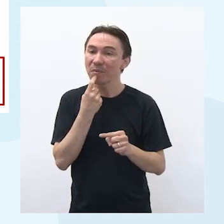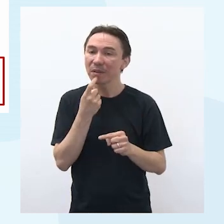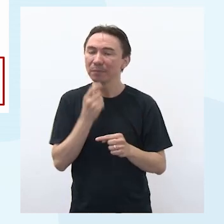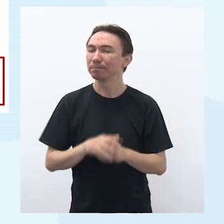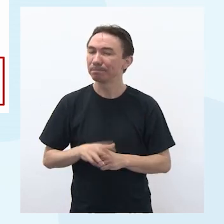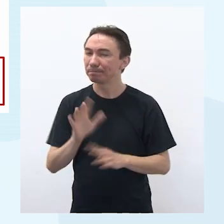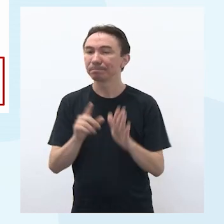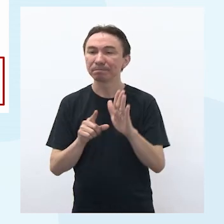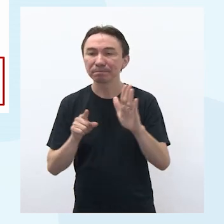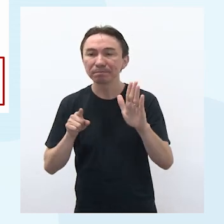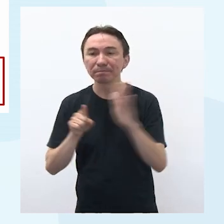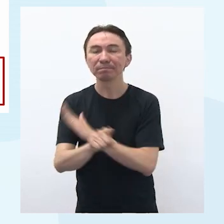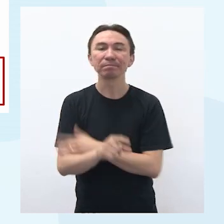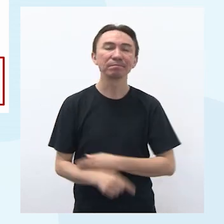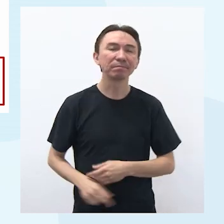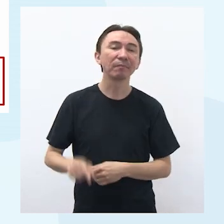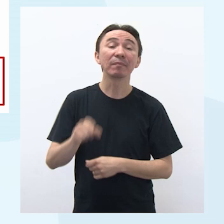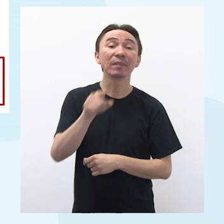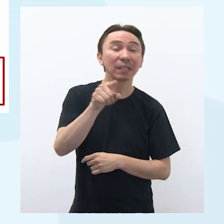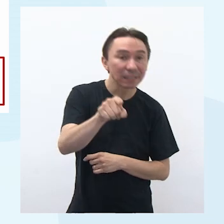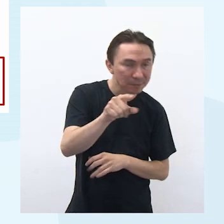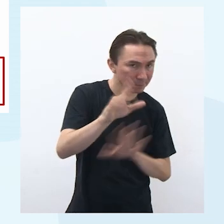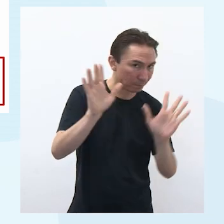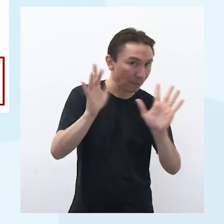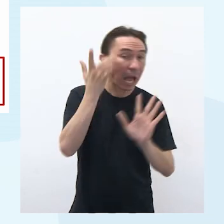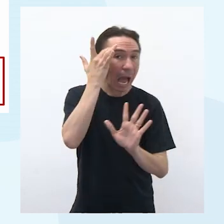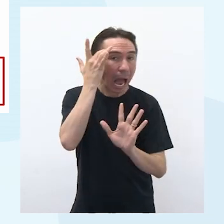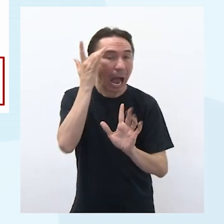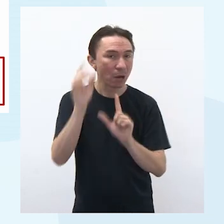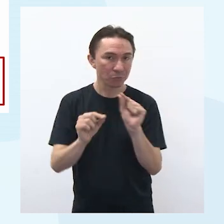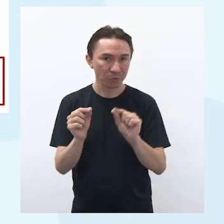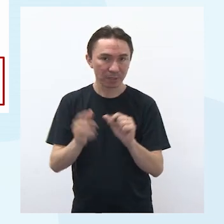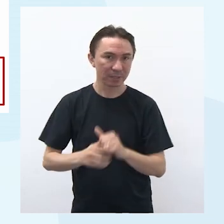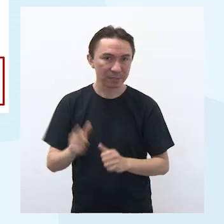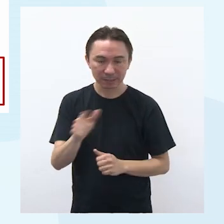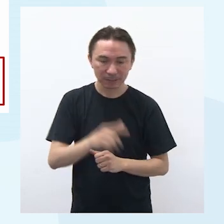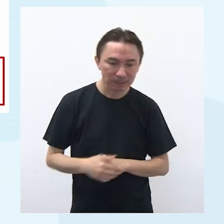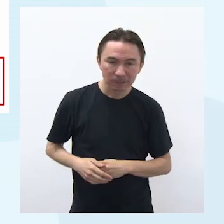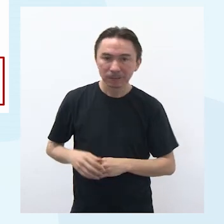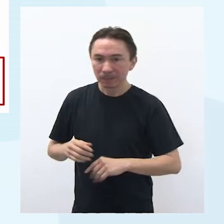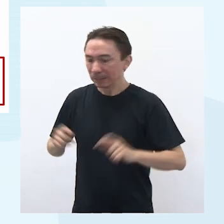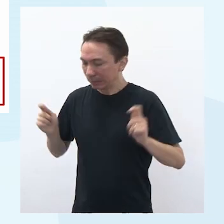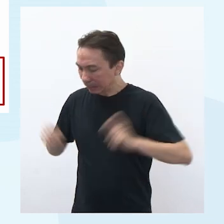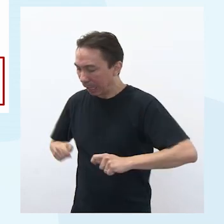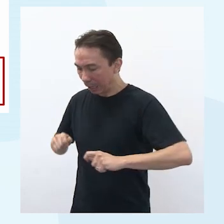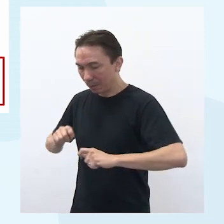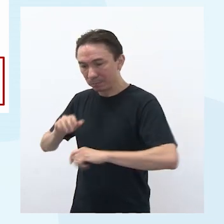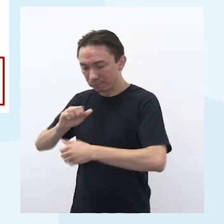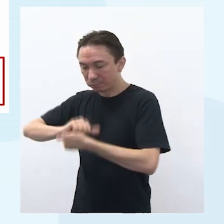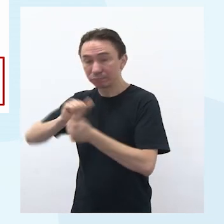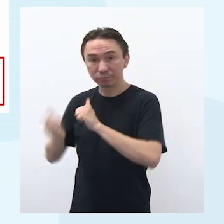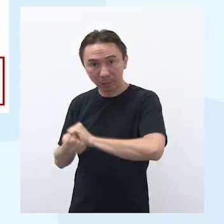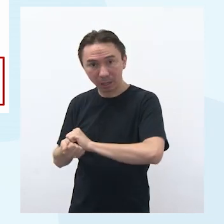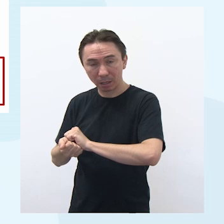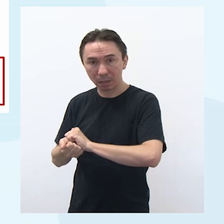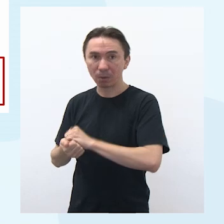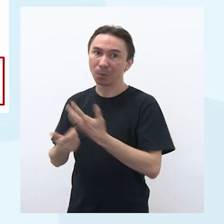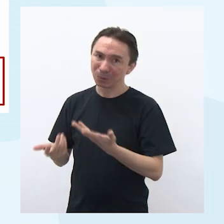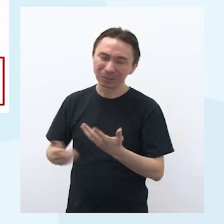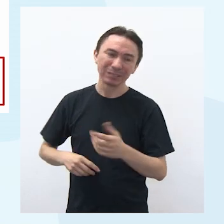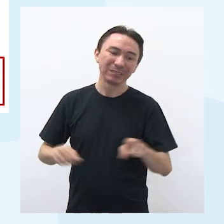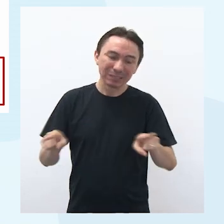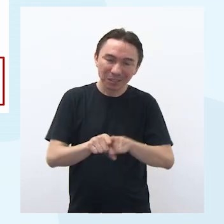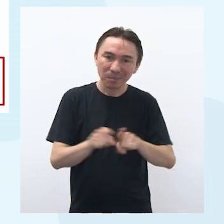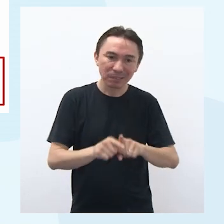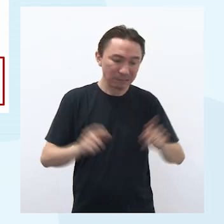relação existente entre a capacidade de adaptação e a tolerância à frustração? Então,